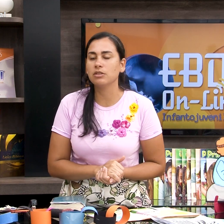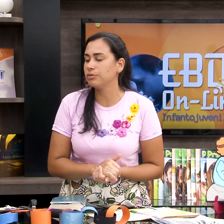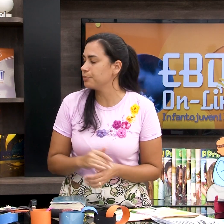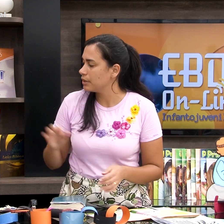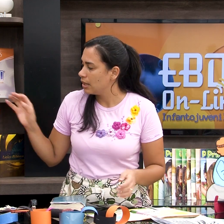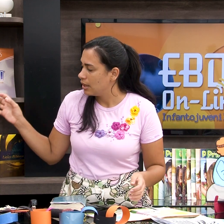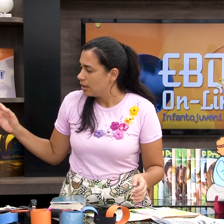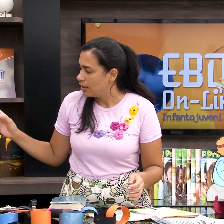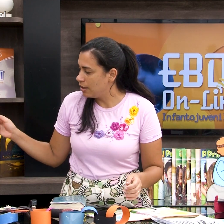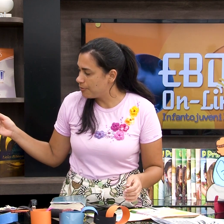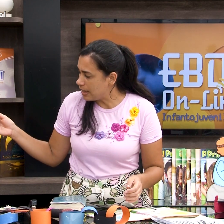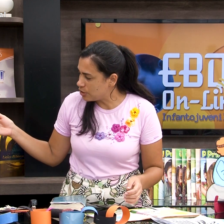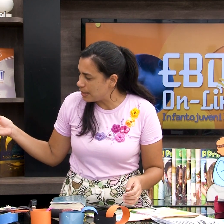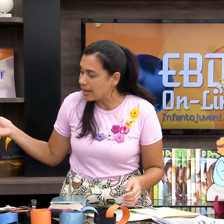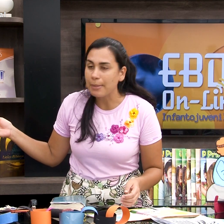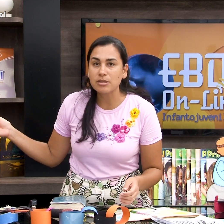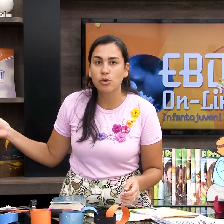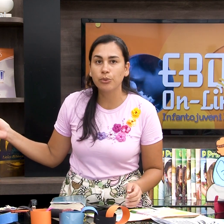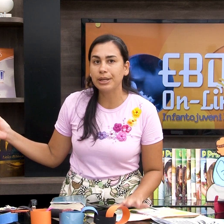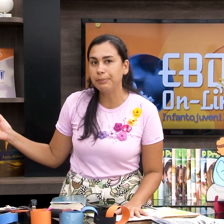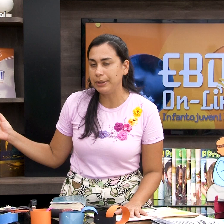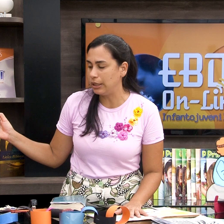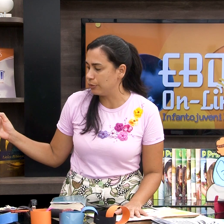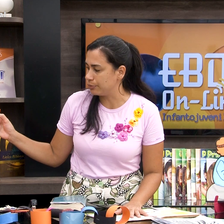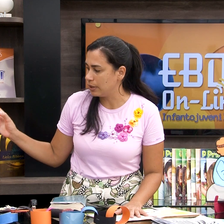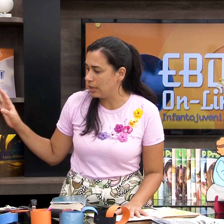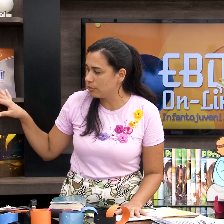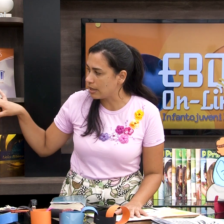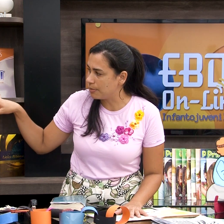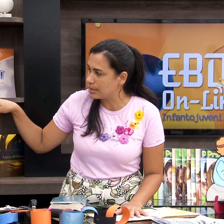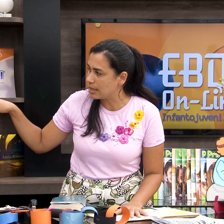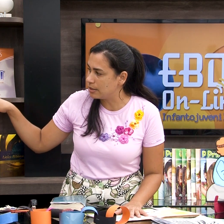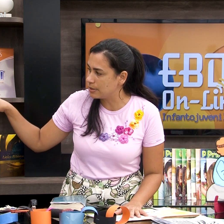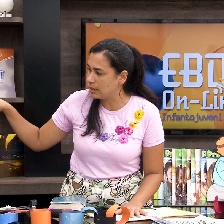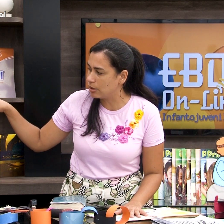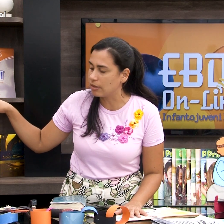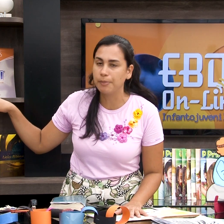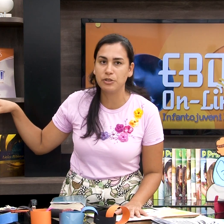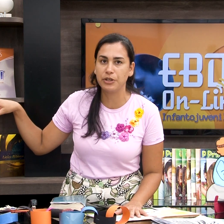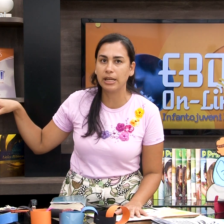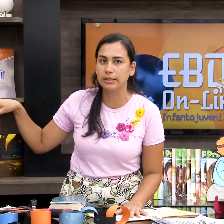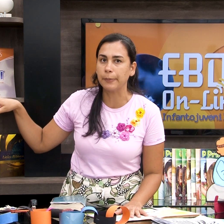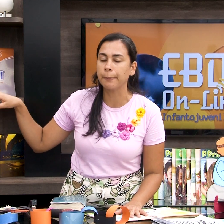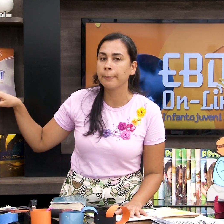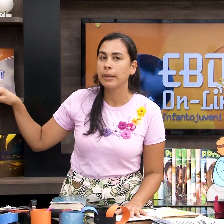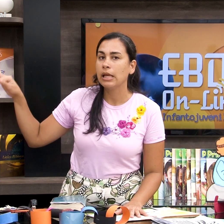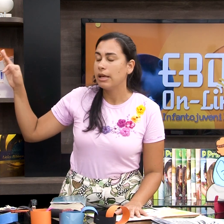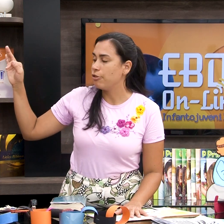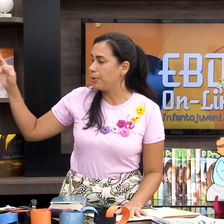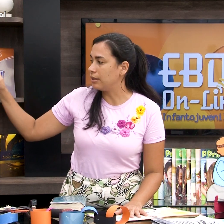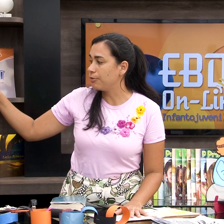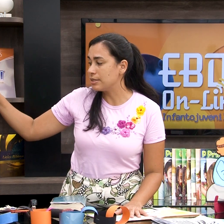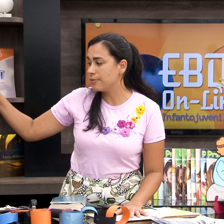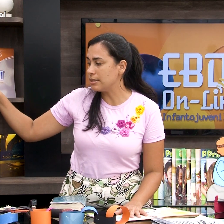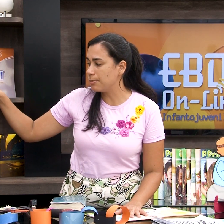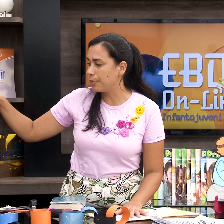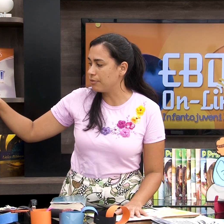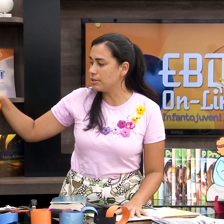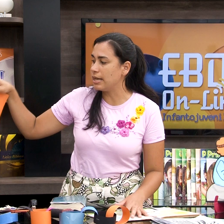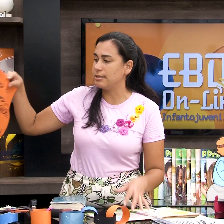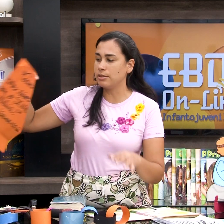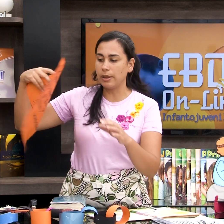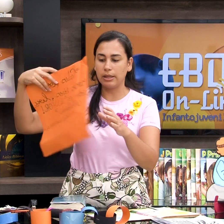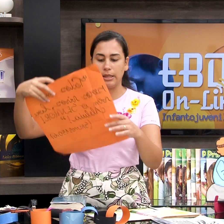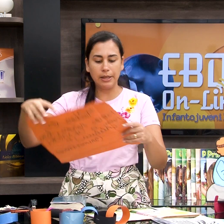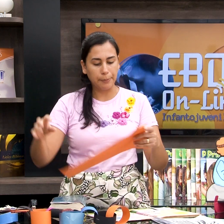de propósito. Infelizmente, amassou no caminho. Ele não estava amassadinho assim, não, estava bem esticadinho. Foi para fazer um exemplo